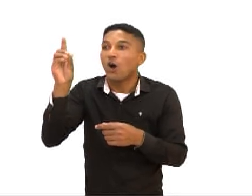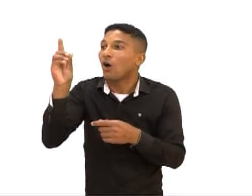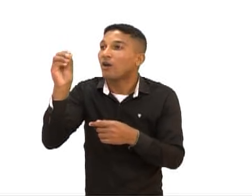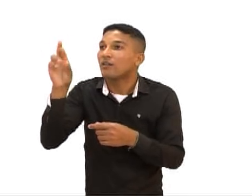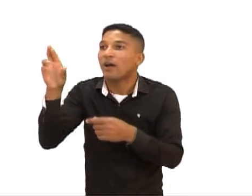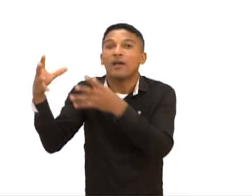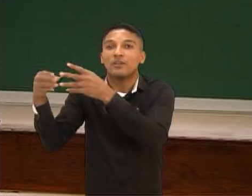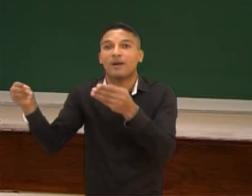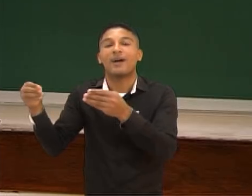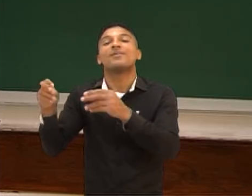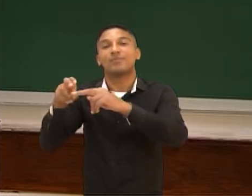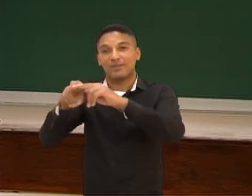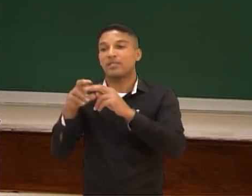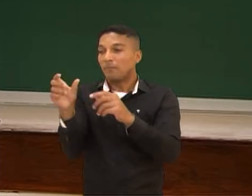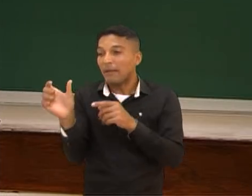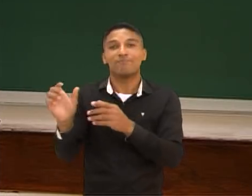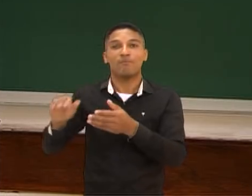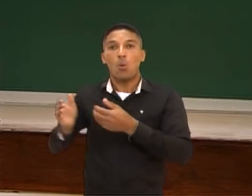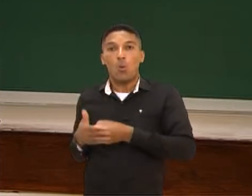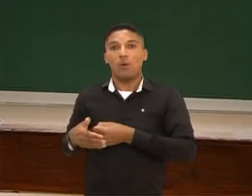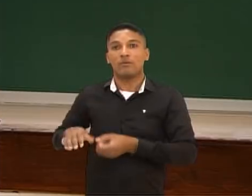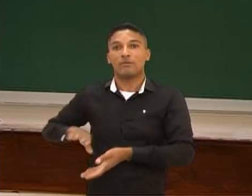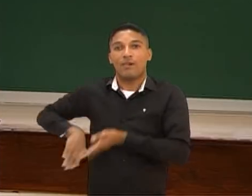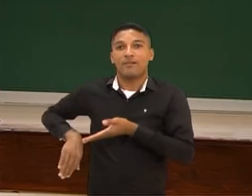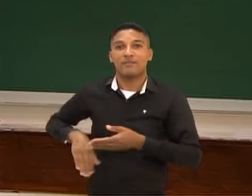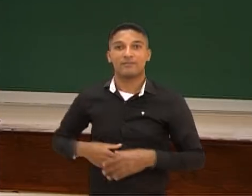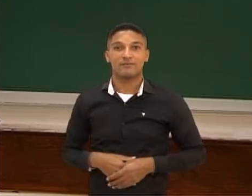de marketing, de persuasão, um jogo